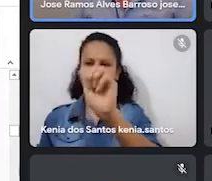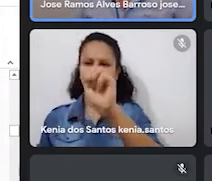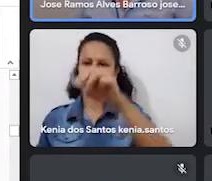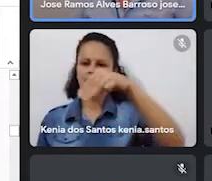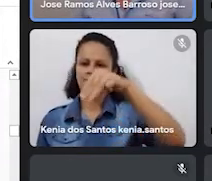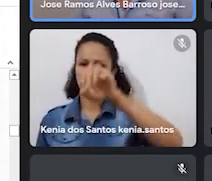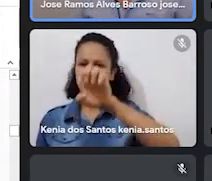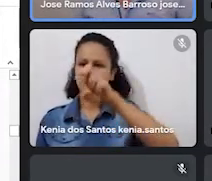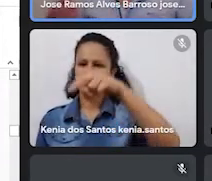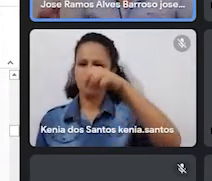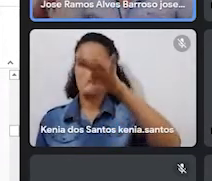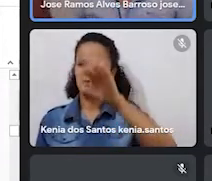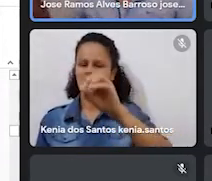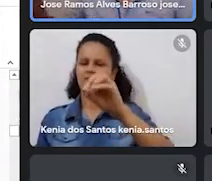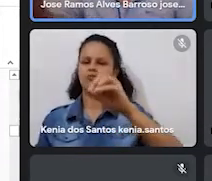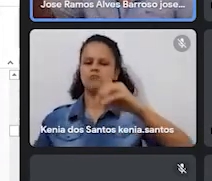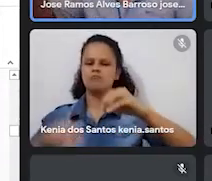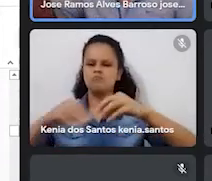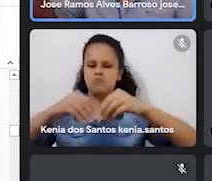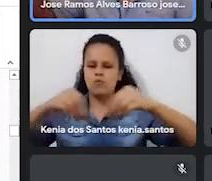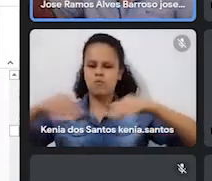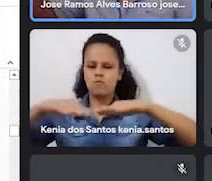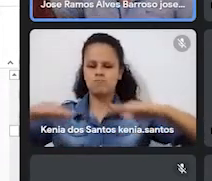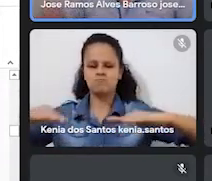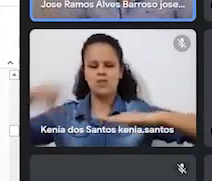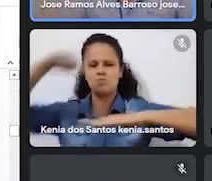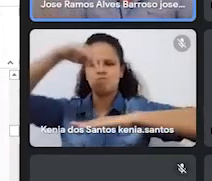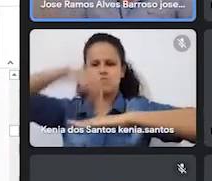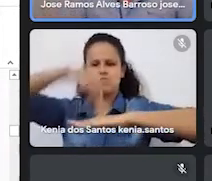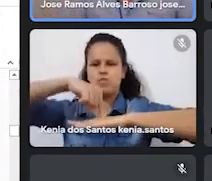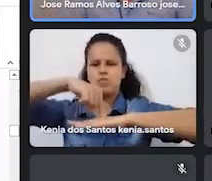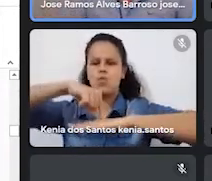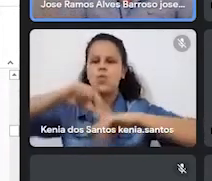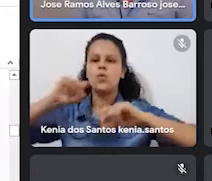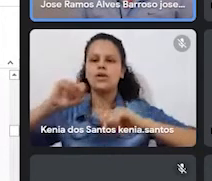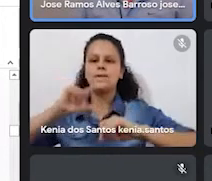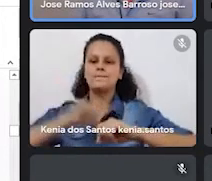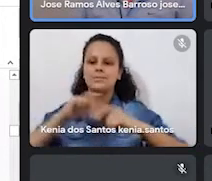quê? Uma resistência máxima ali.